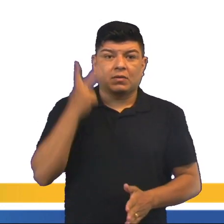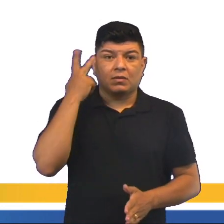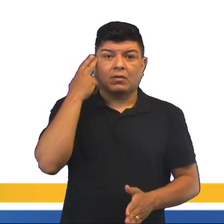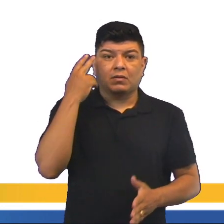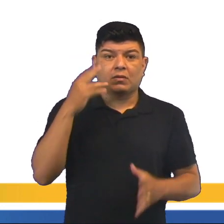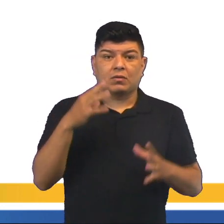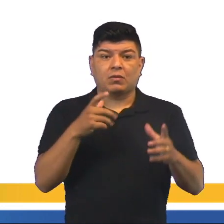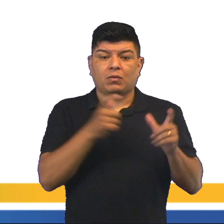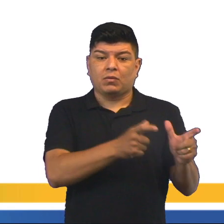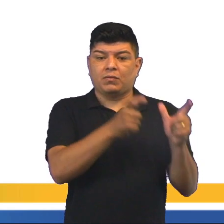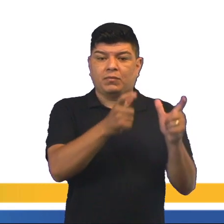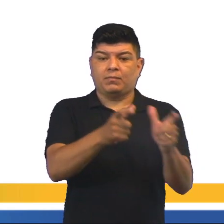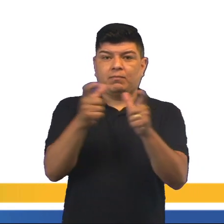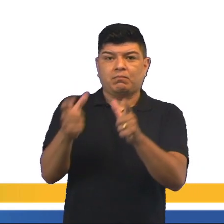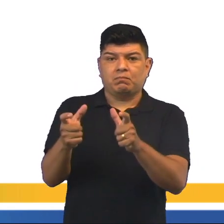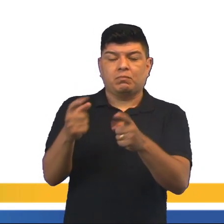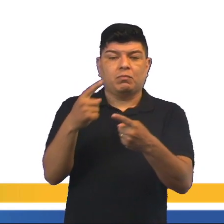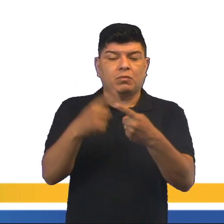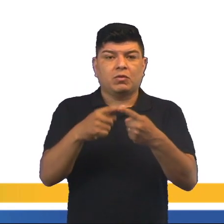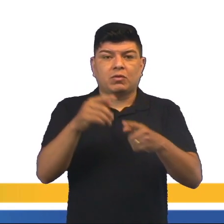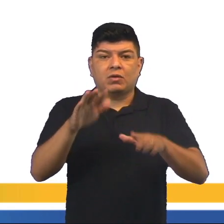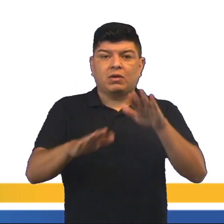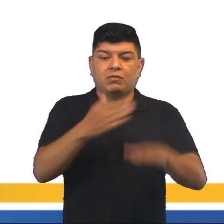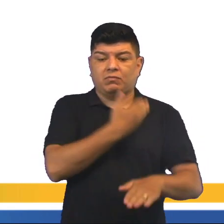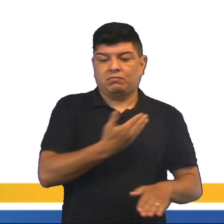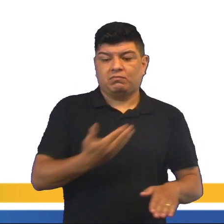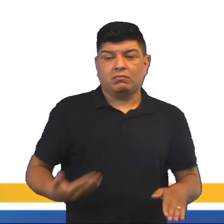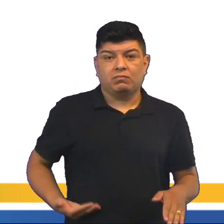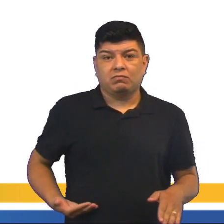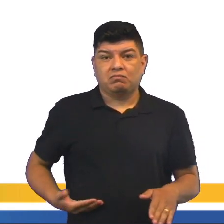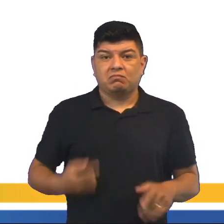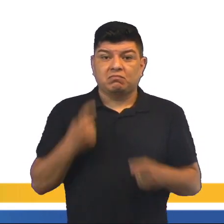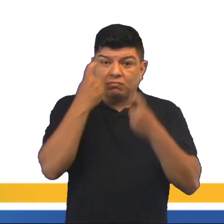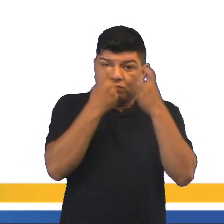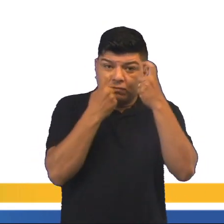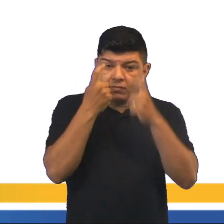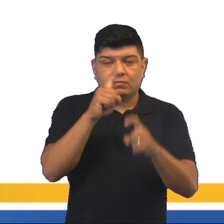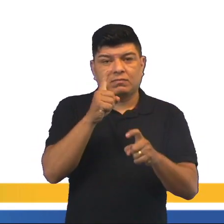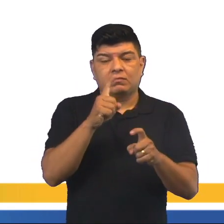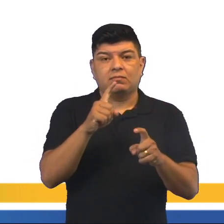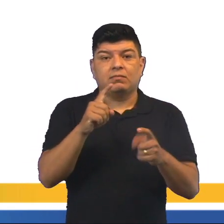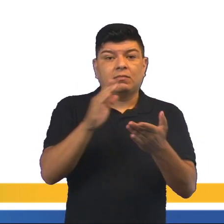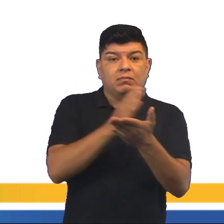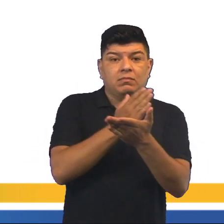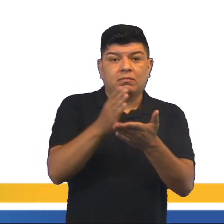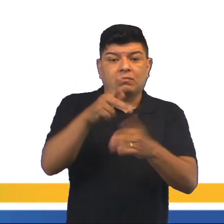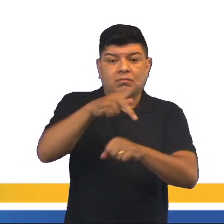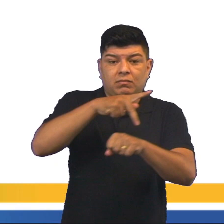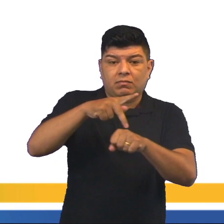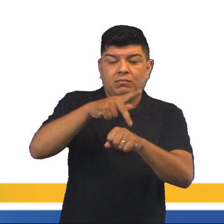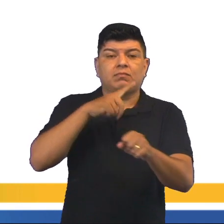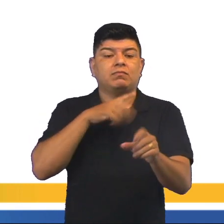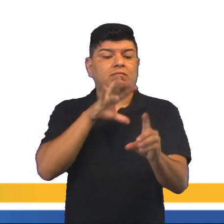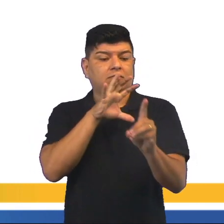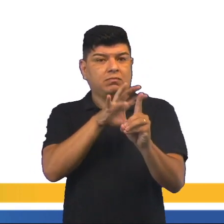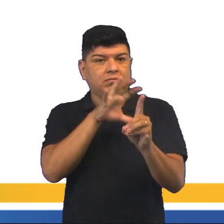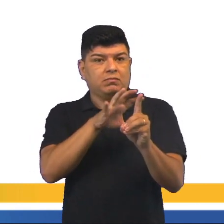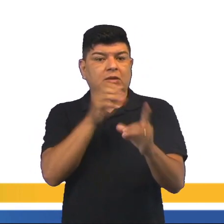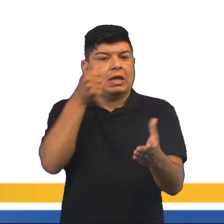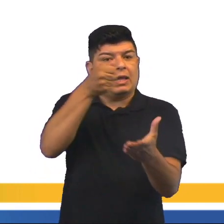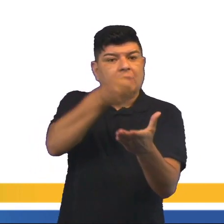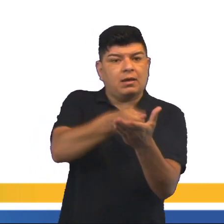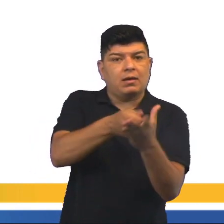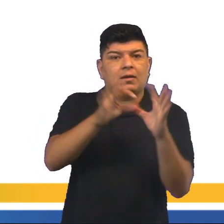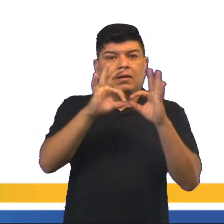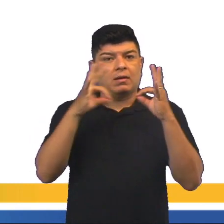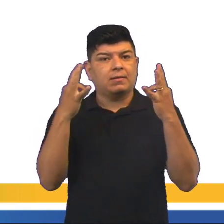os locais. O governo nem sempre se preocupa com essa questão. Tem locais que há até o incentivo, quando eles pagam algum benefício a